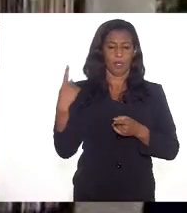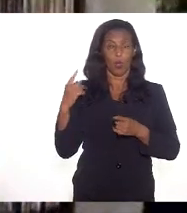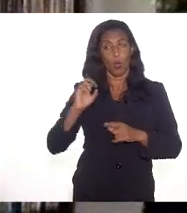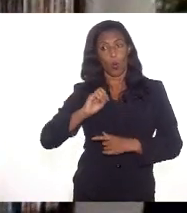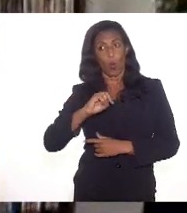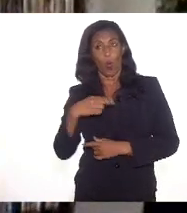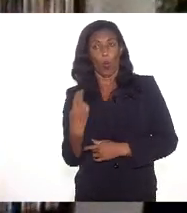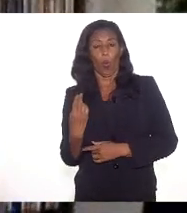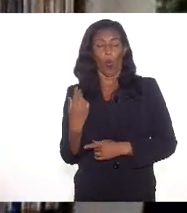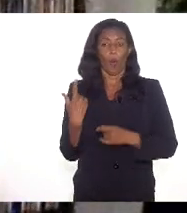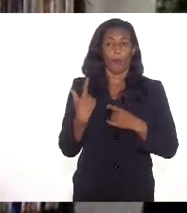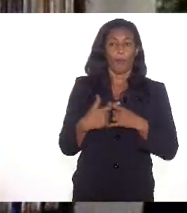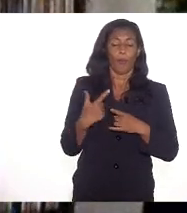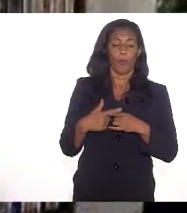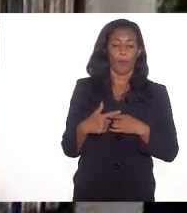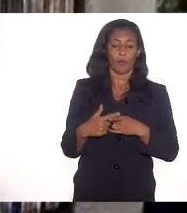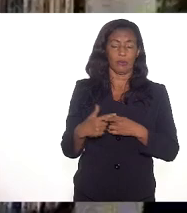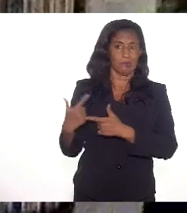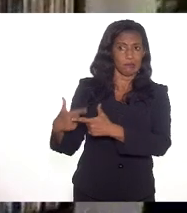Ou é porque a situação,